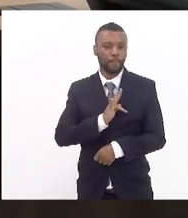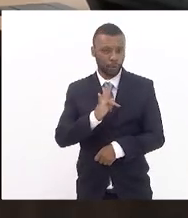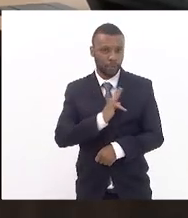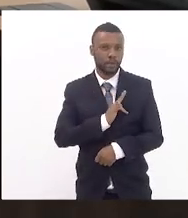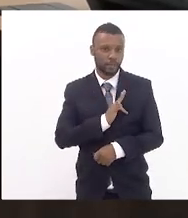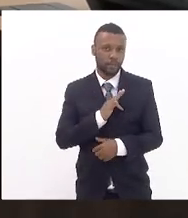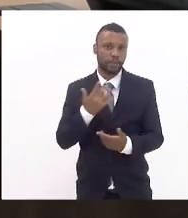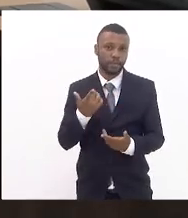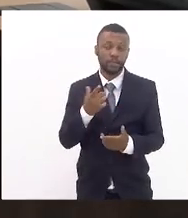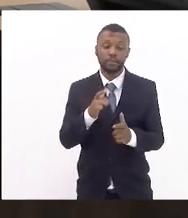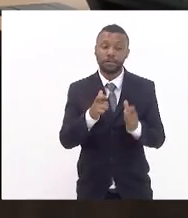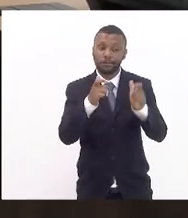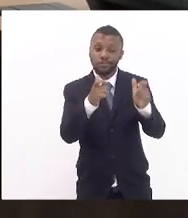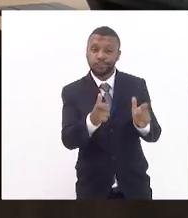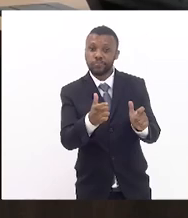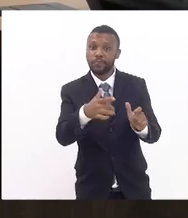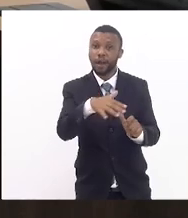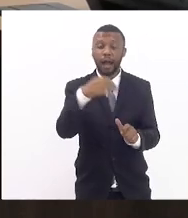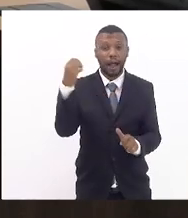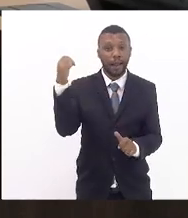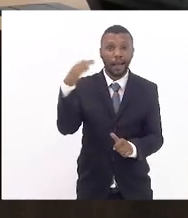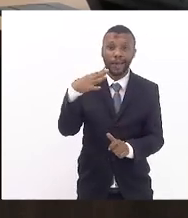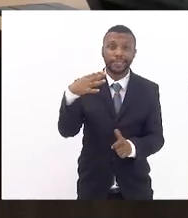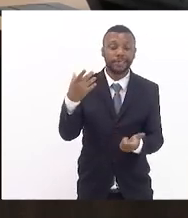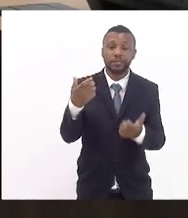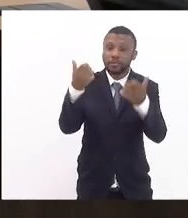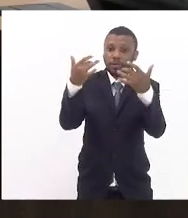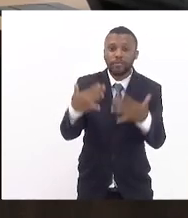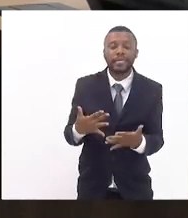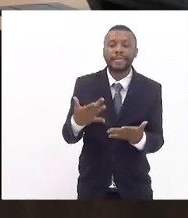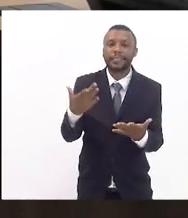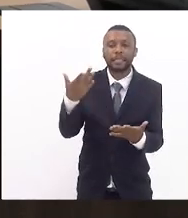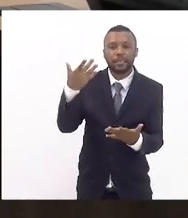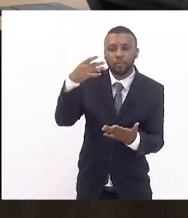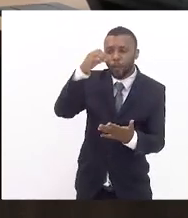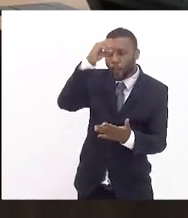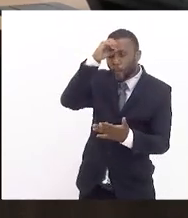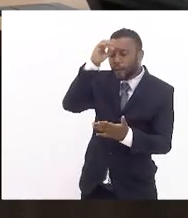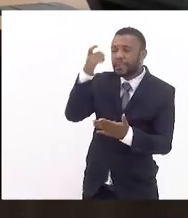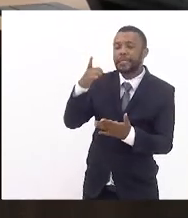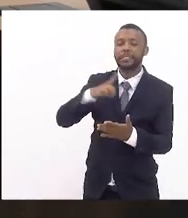onde o estabelecimento Light disse que não tinha conhecimento dessa lei.